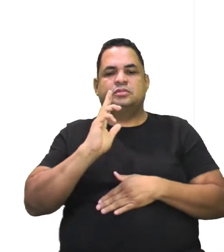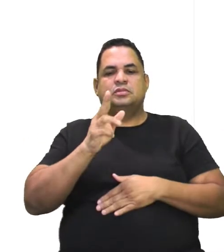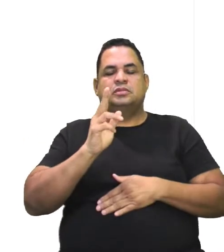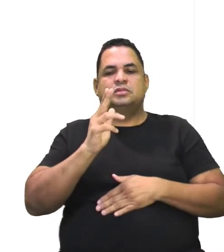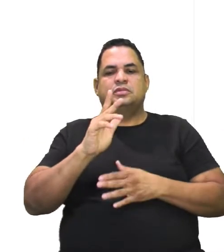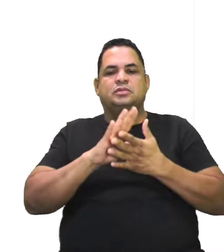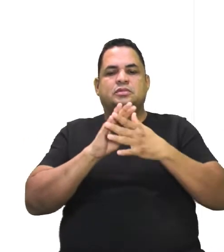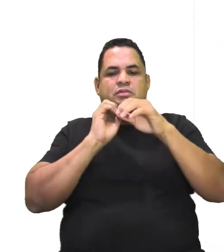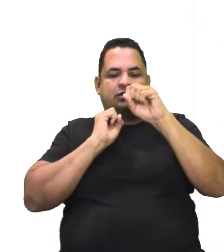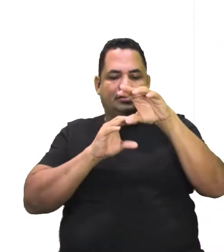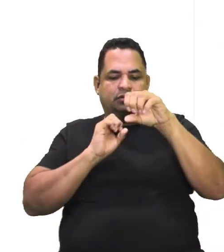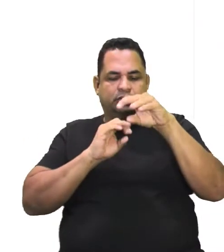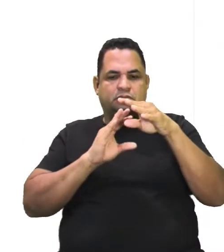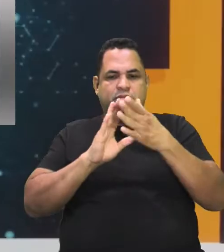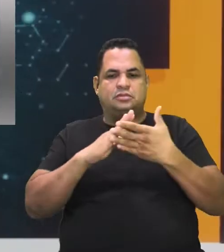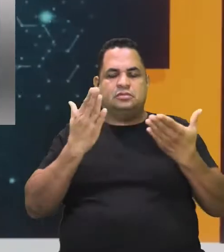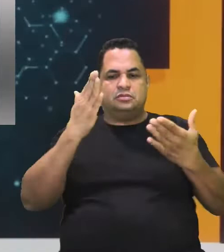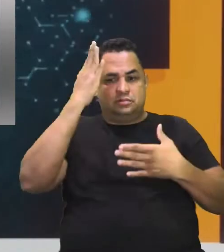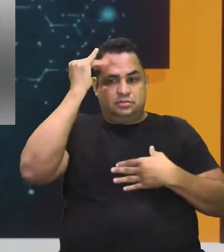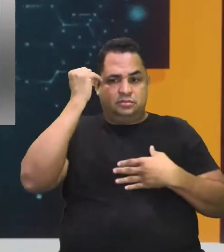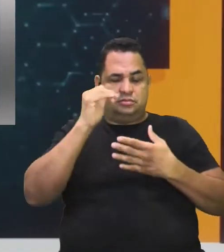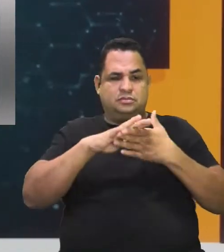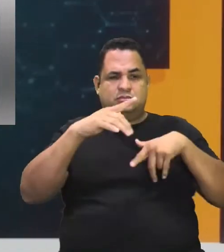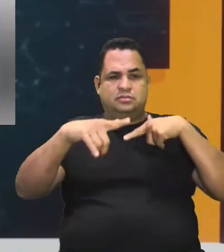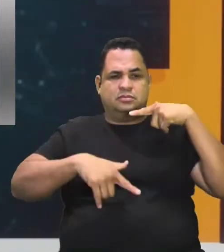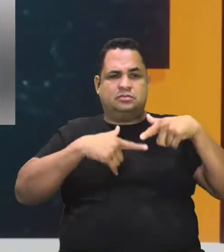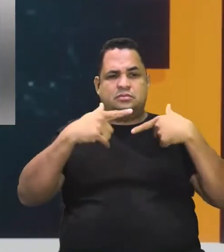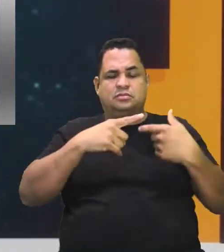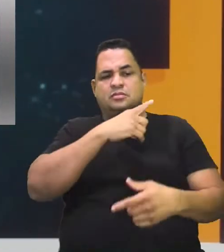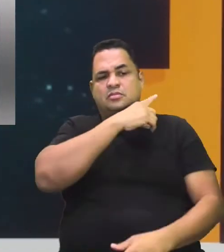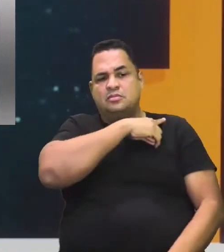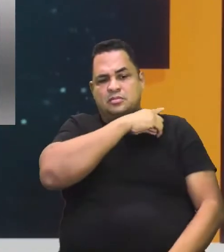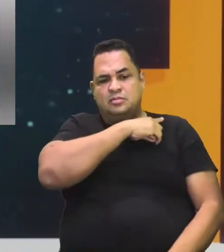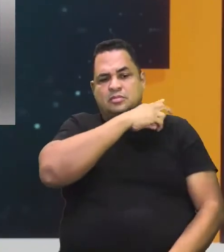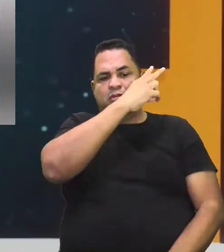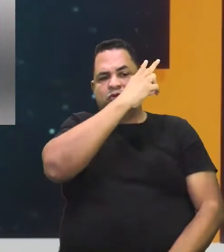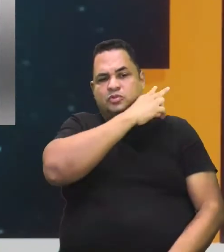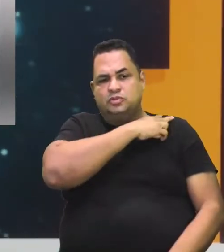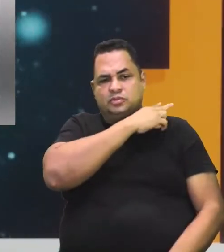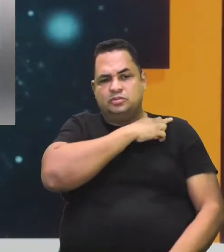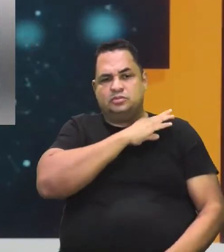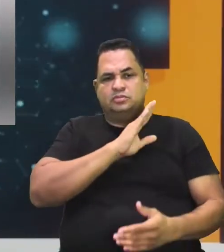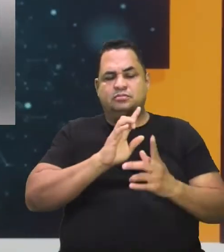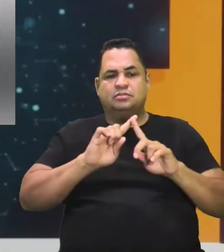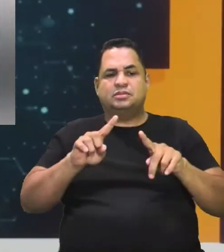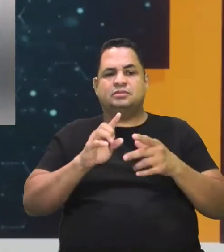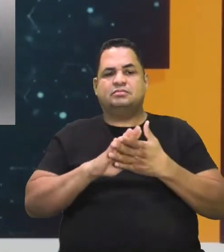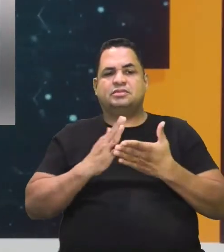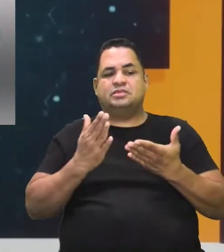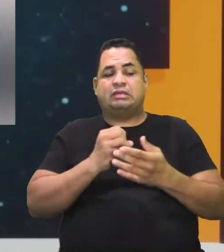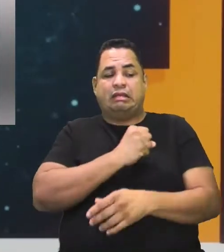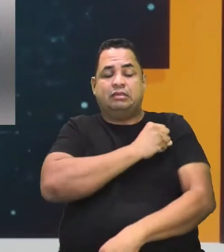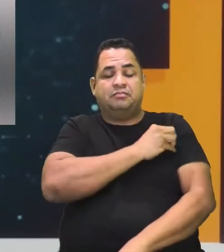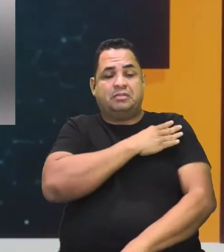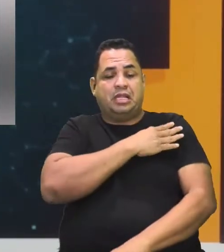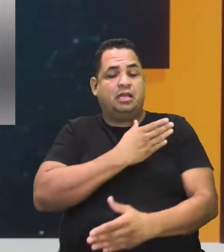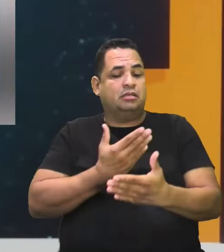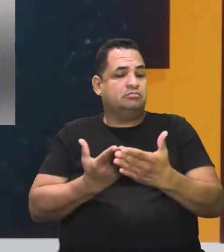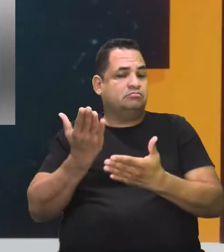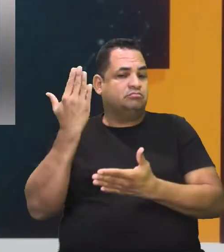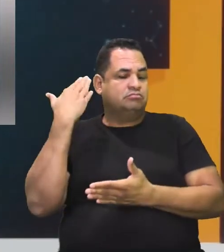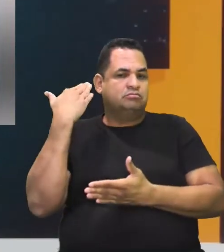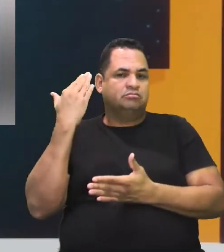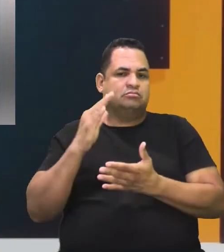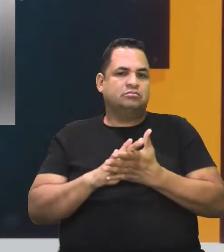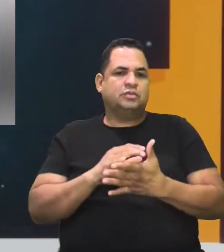sempre aborda, né, com vocês. Vocês sabem que a gente trabalhou isso no primeiro ano, no segundo, mas já é assunto lá do fundamental também. No nono